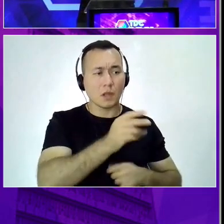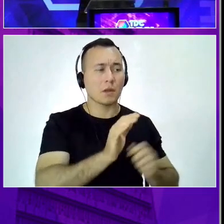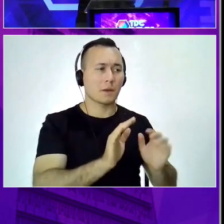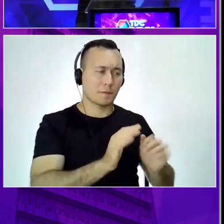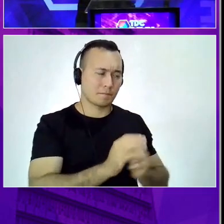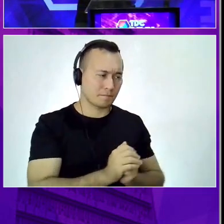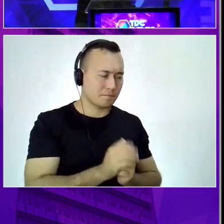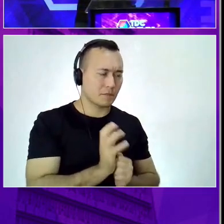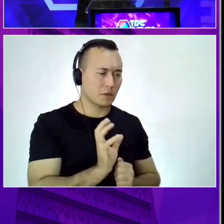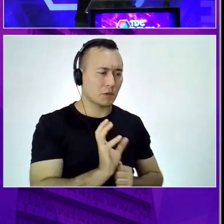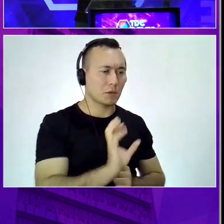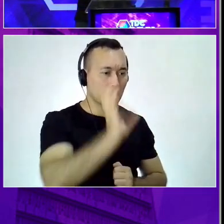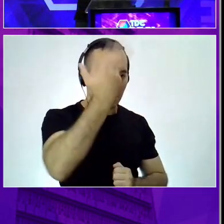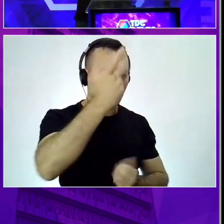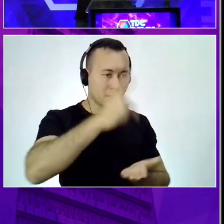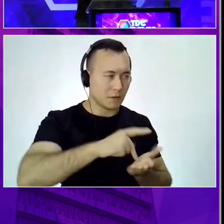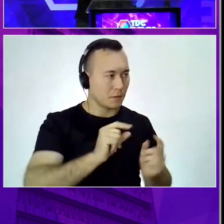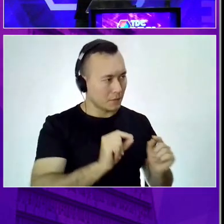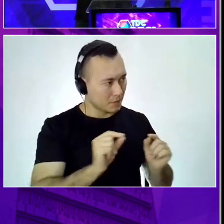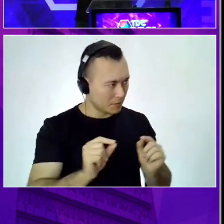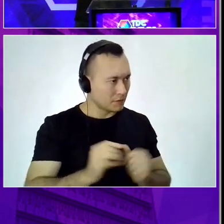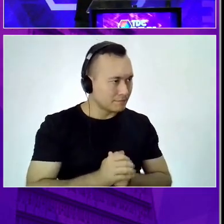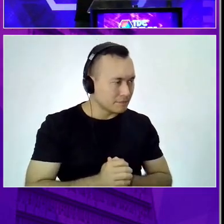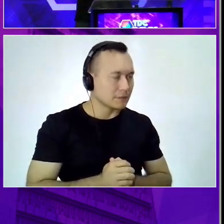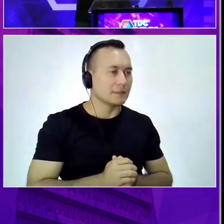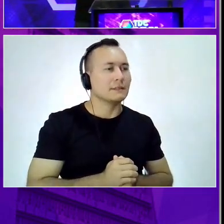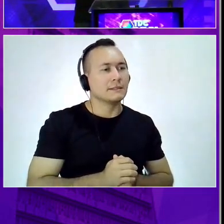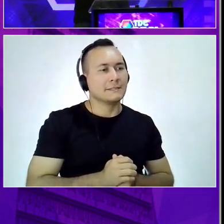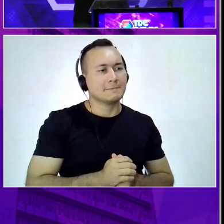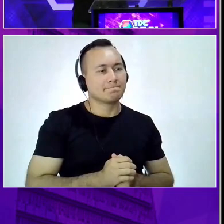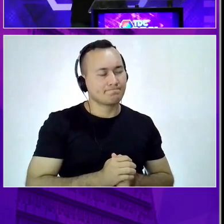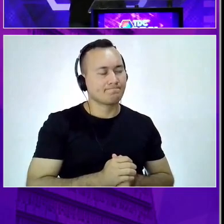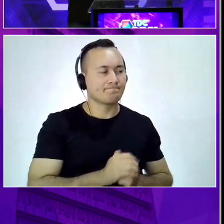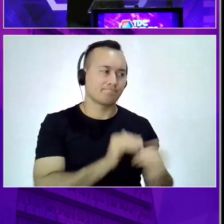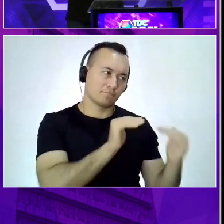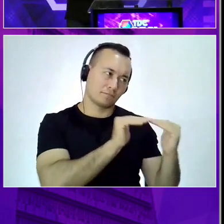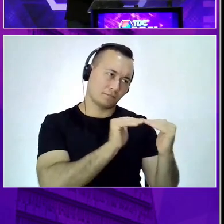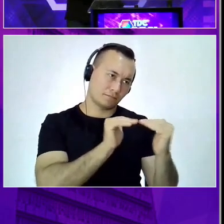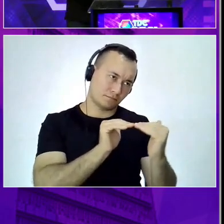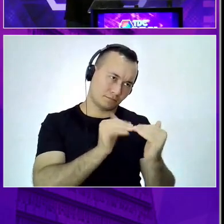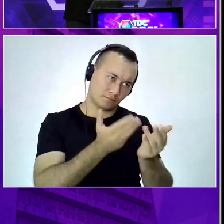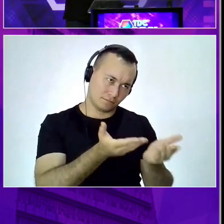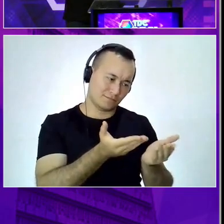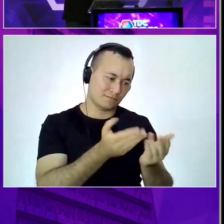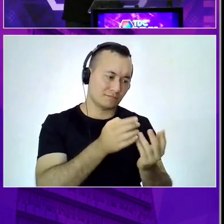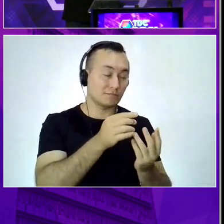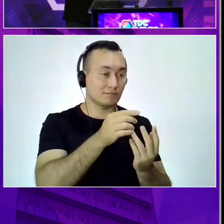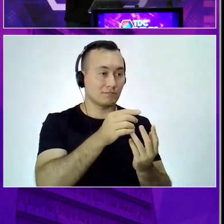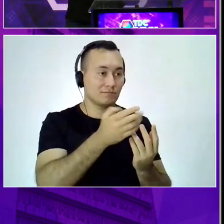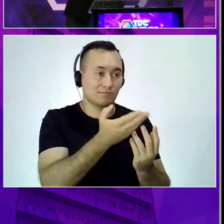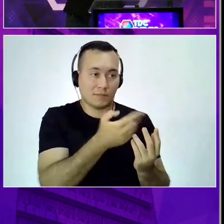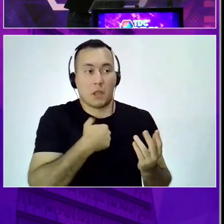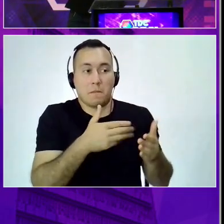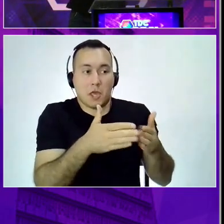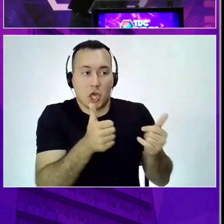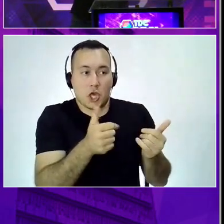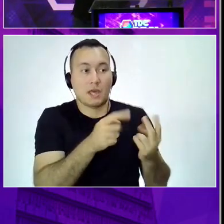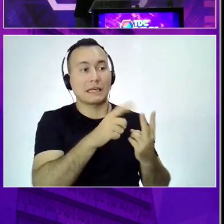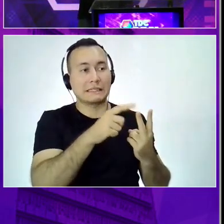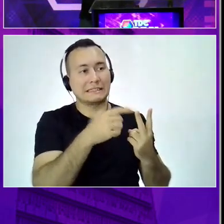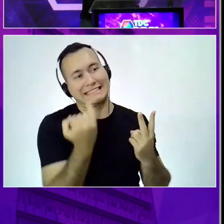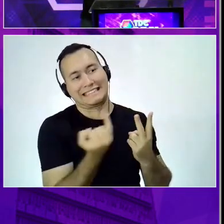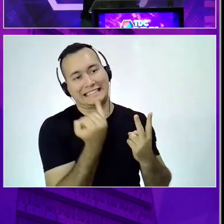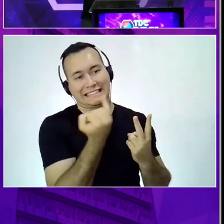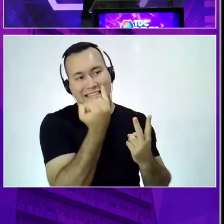ó, cara, esse negócio que a gente está fazendo agora, eu concordo com você, não faz sentido nenhum a gente fazer, mas o dono da empresa está